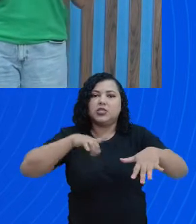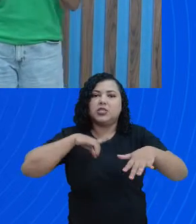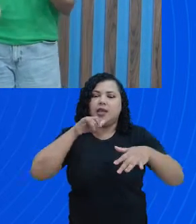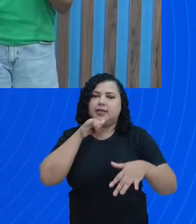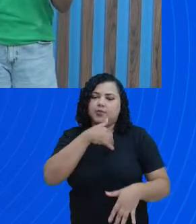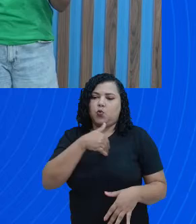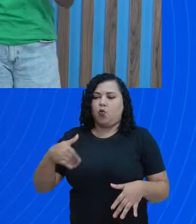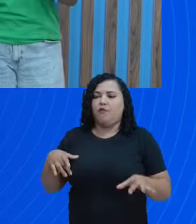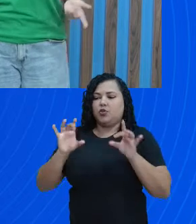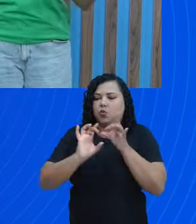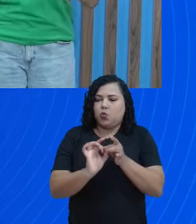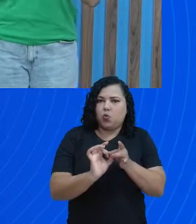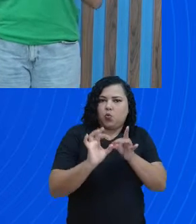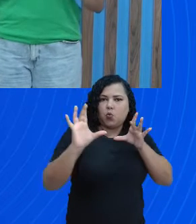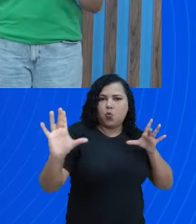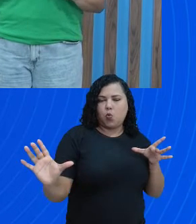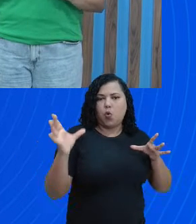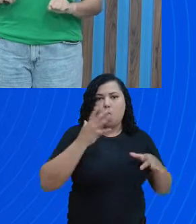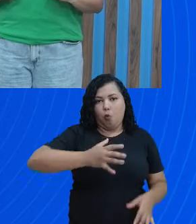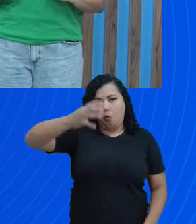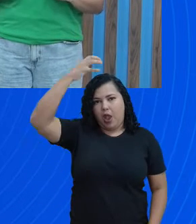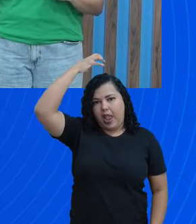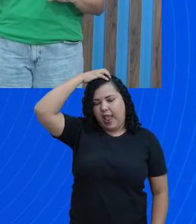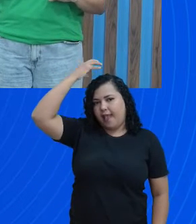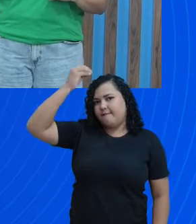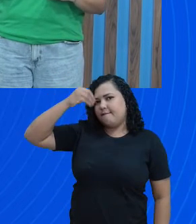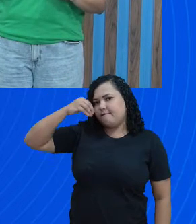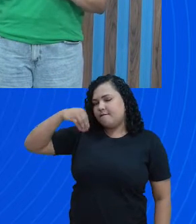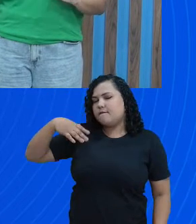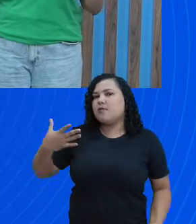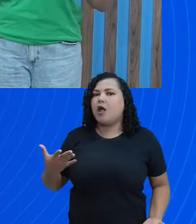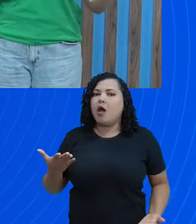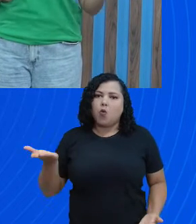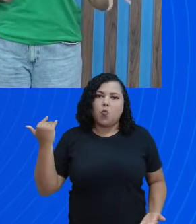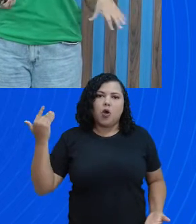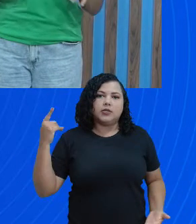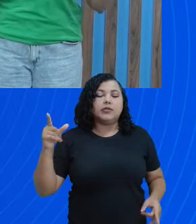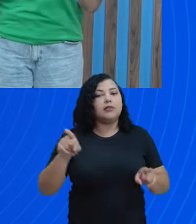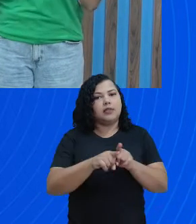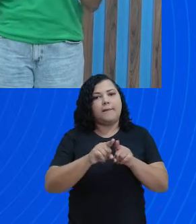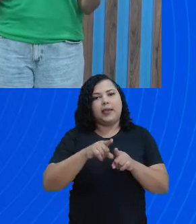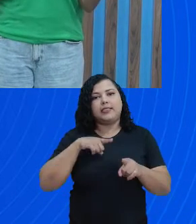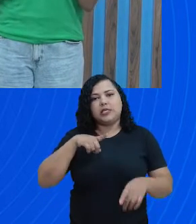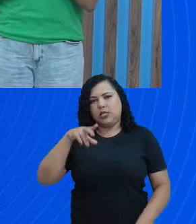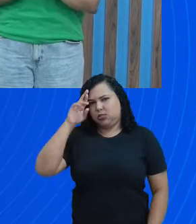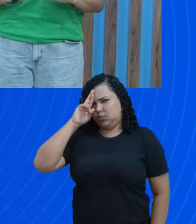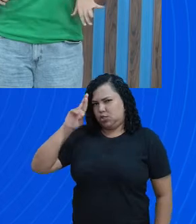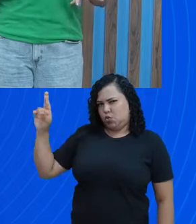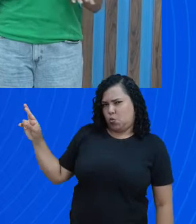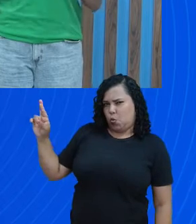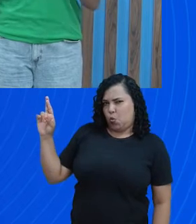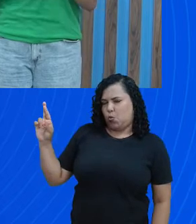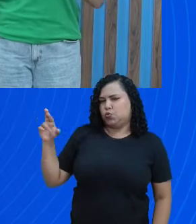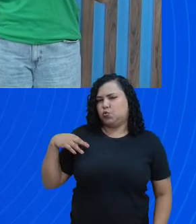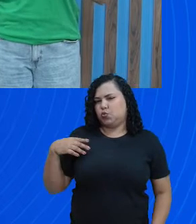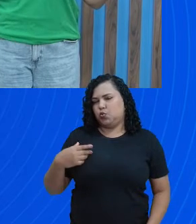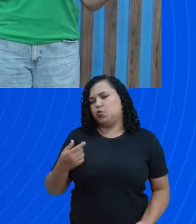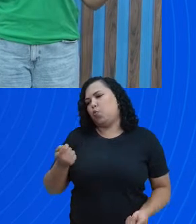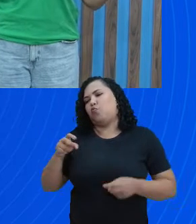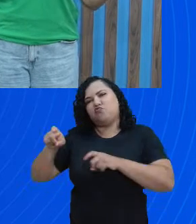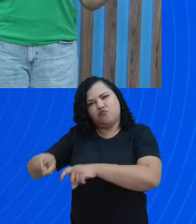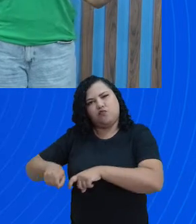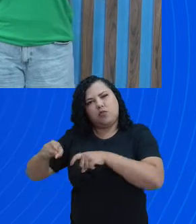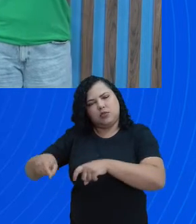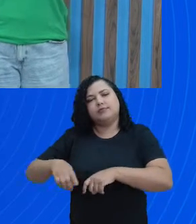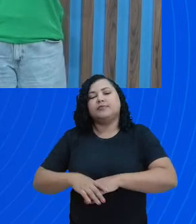descentralizado, você tinha uma figura do rei muito fraca, enquanto que você tinha figuras de senhores feudais e de clérigos muito